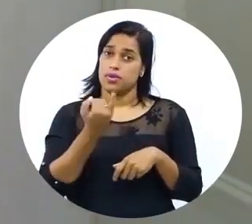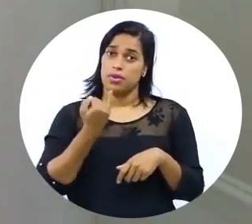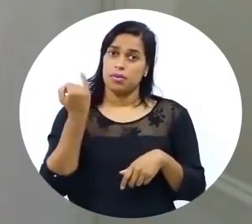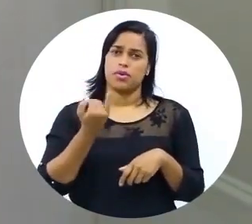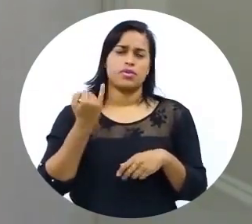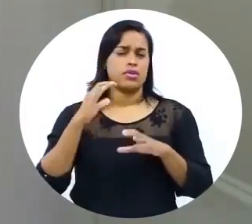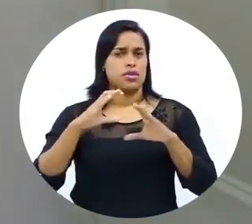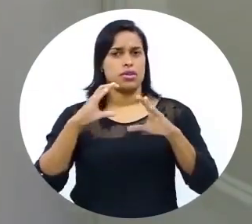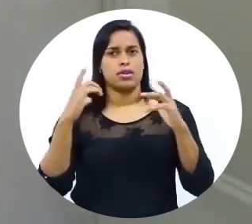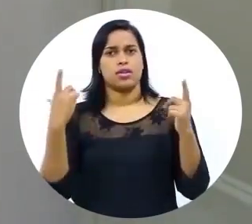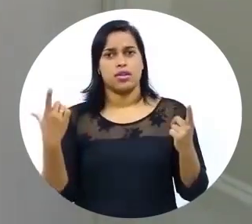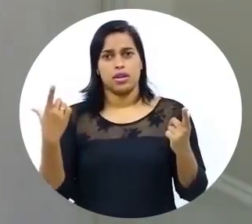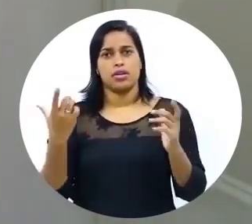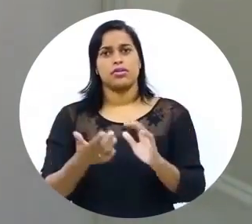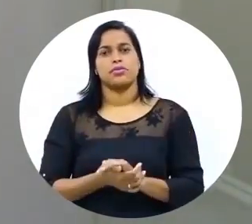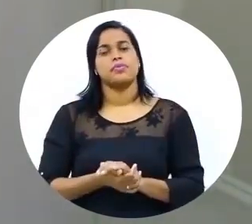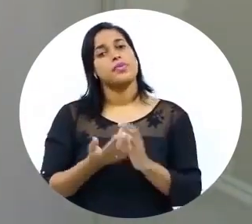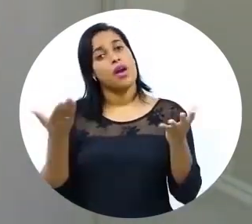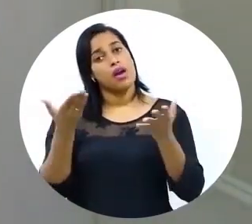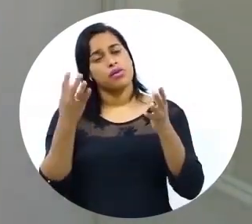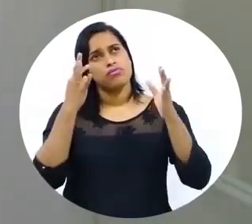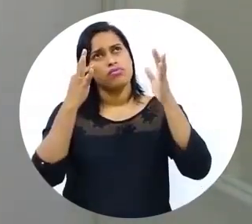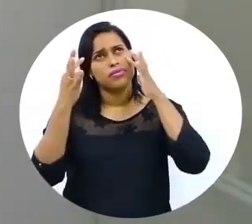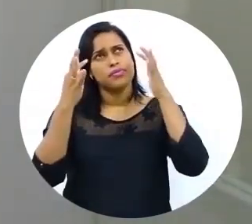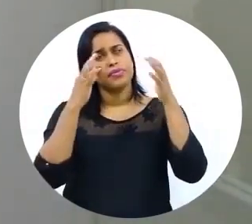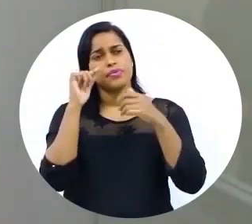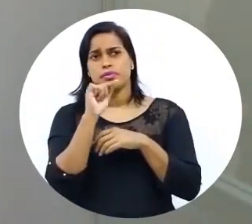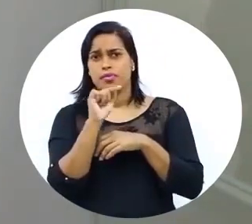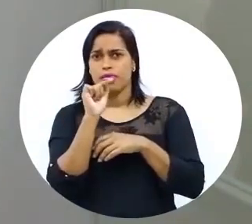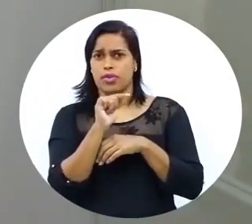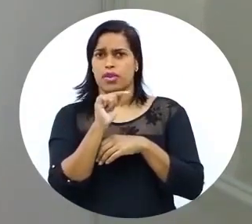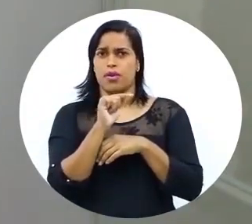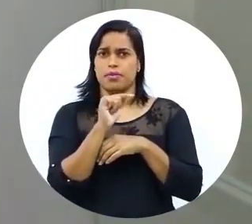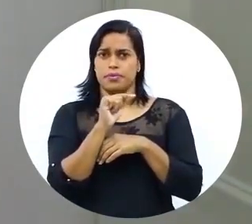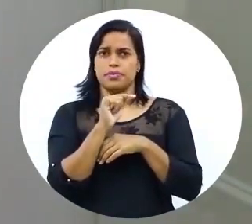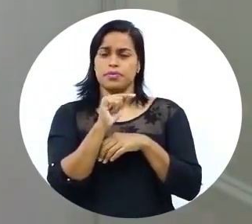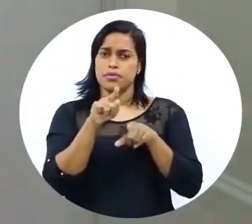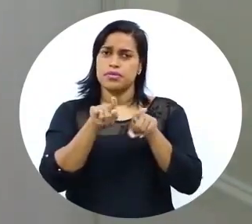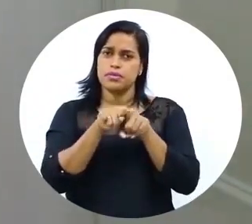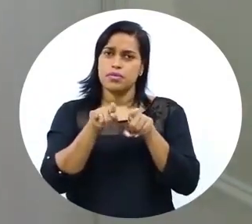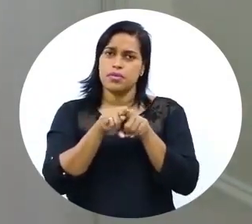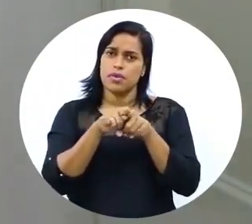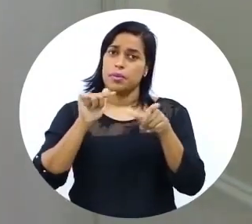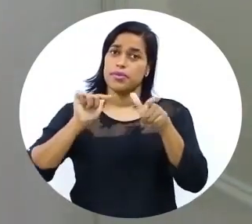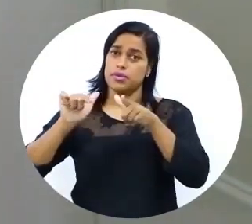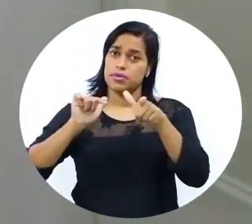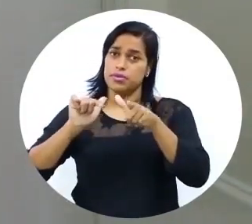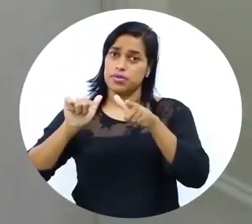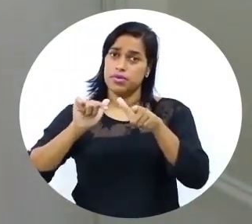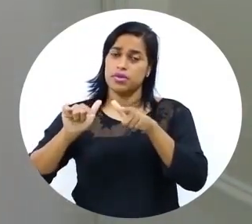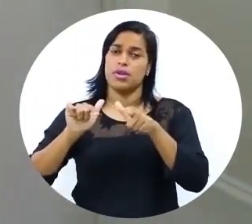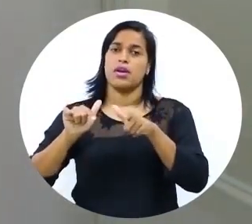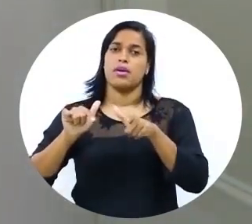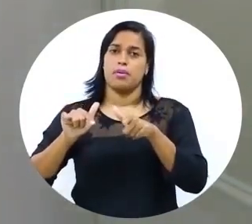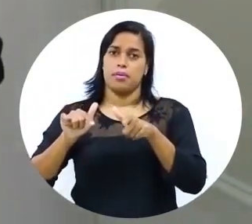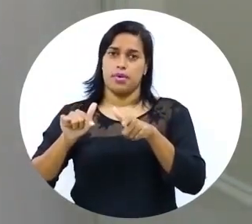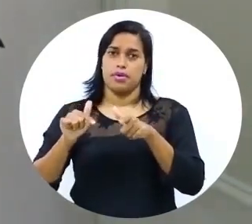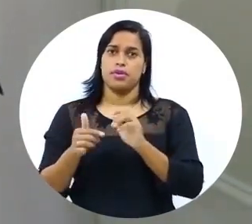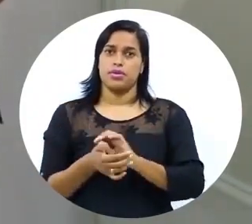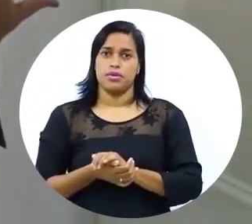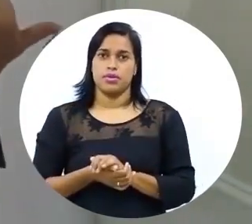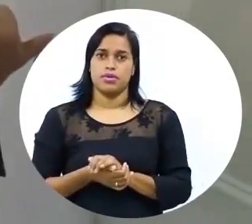importante, Agora, vamos imaginar que além disso, você tenha trabalhabilidade. Você